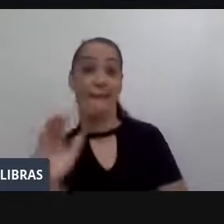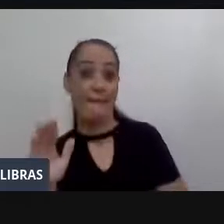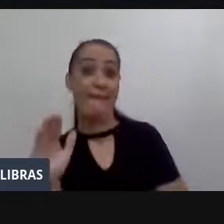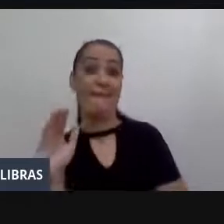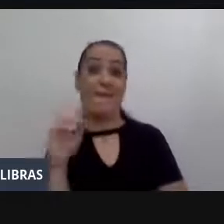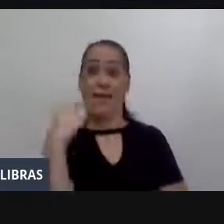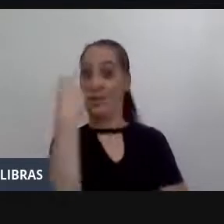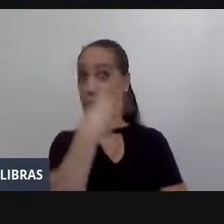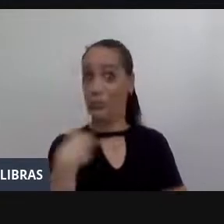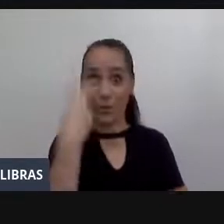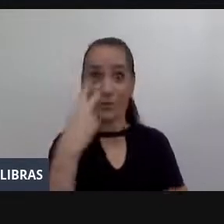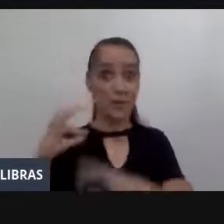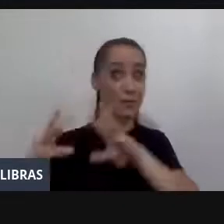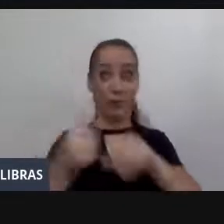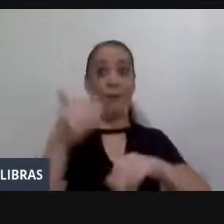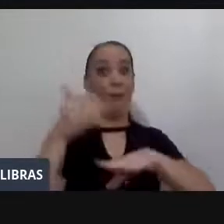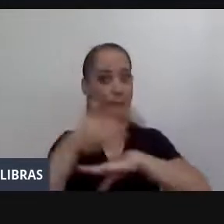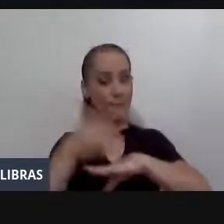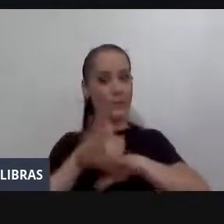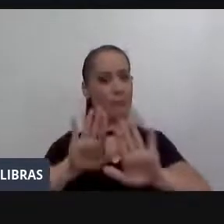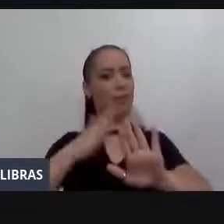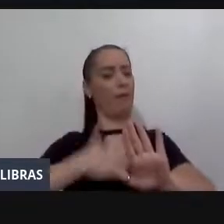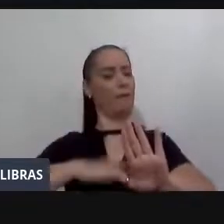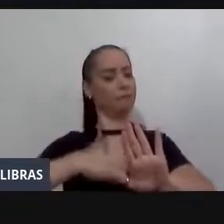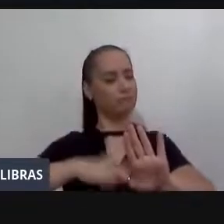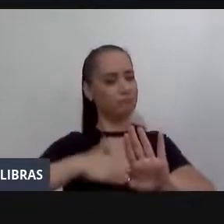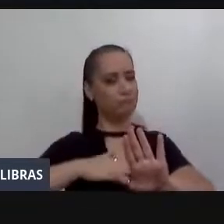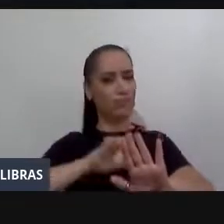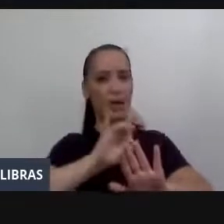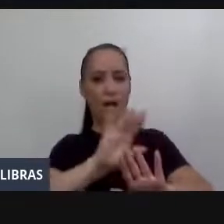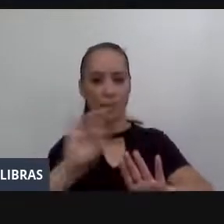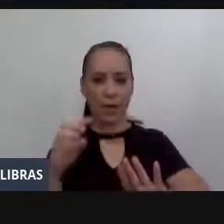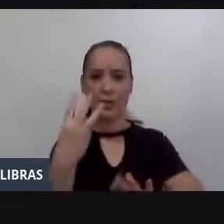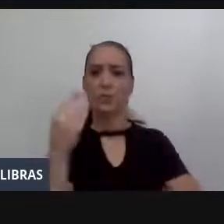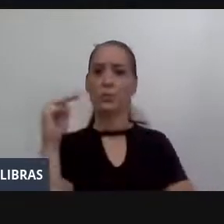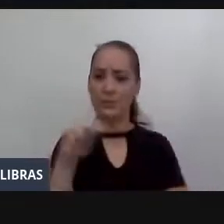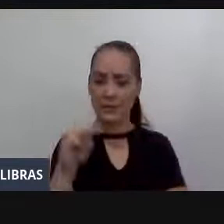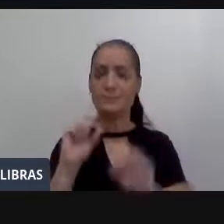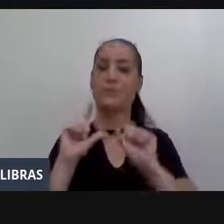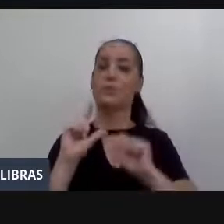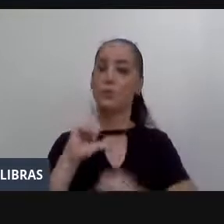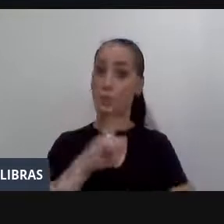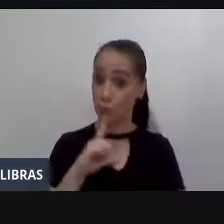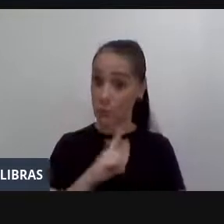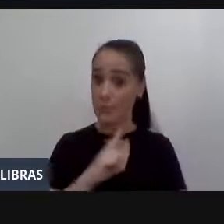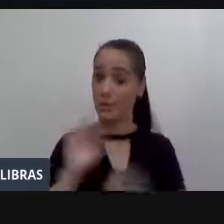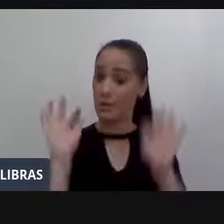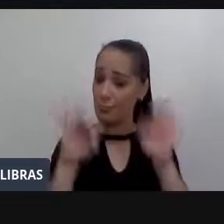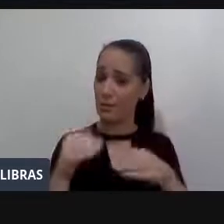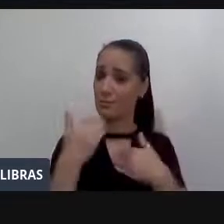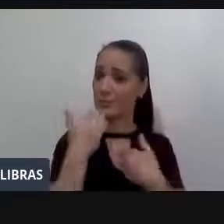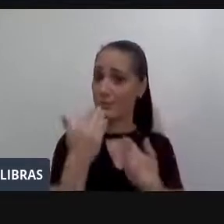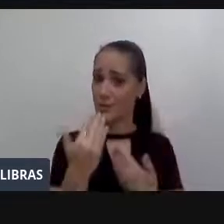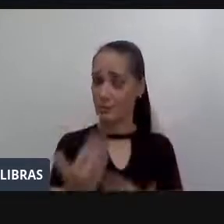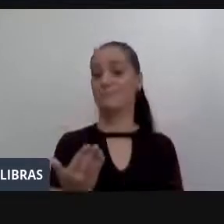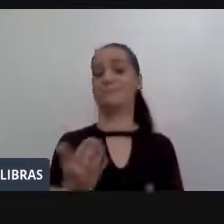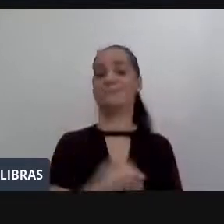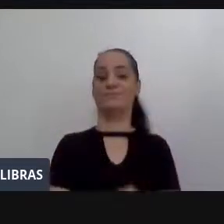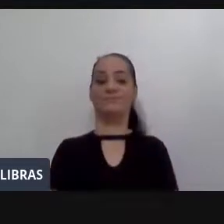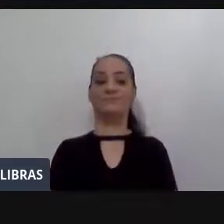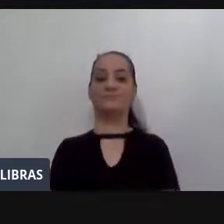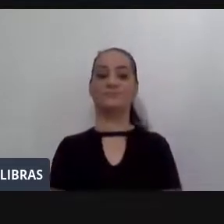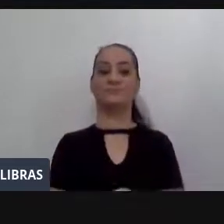lá. Mas fique tranquilo, pois cada um de vocês terá 3 minutos para as considerações finais. Mohamad, por